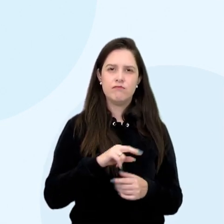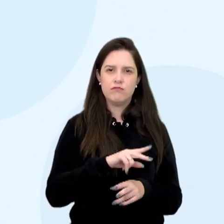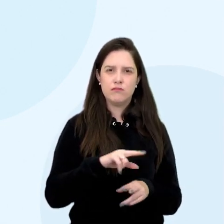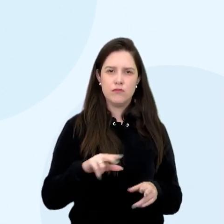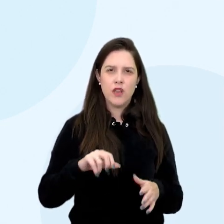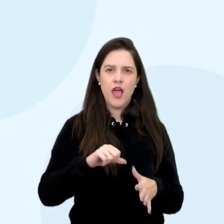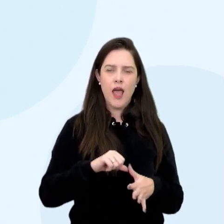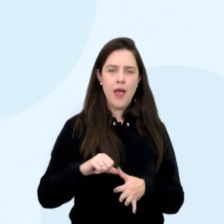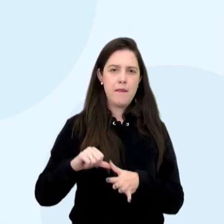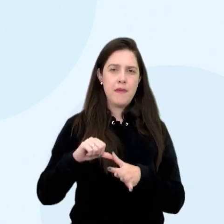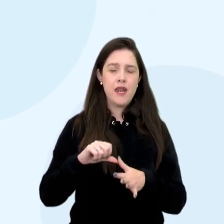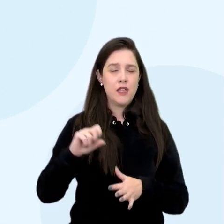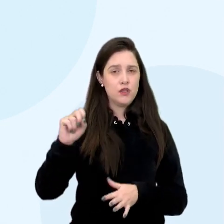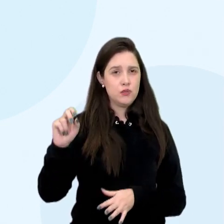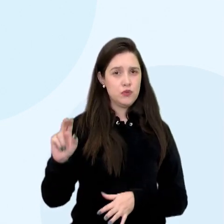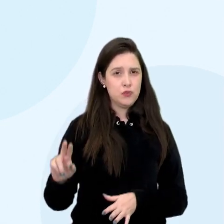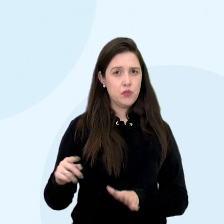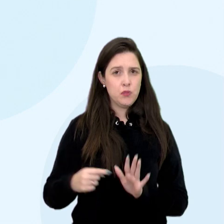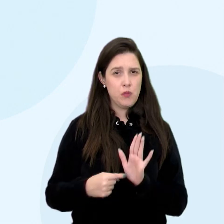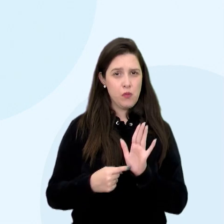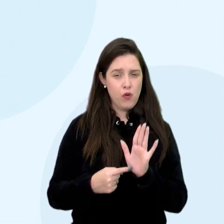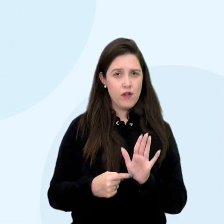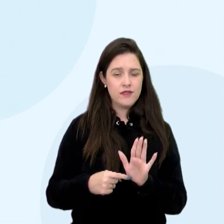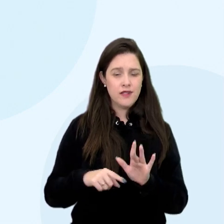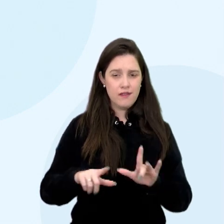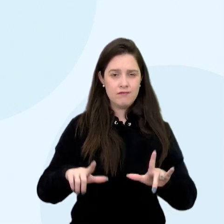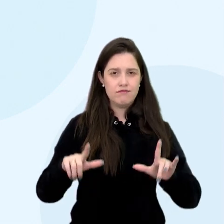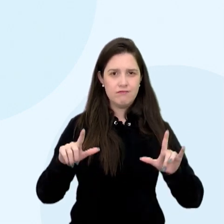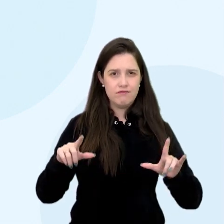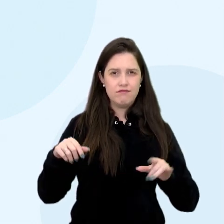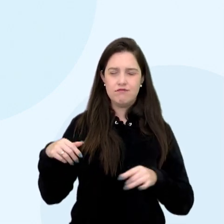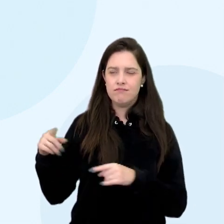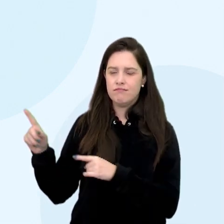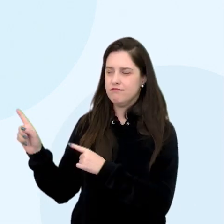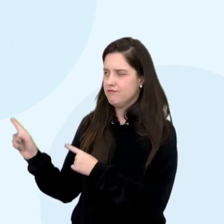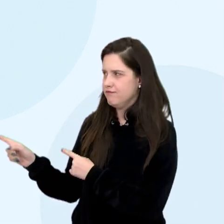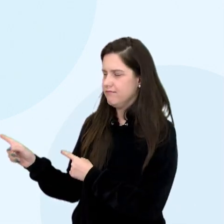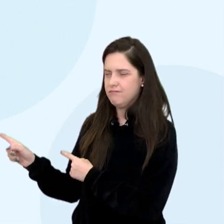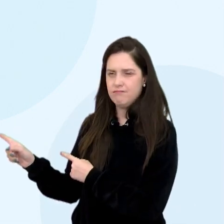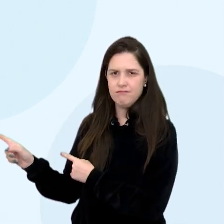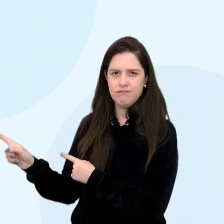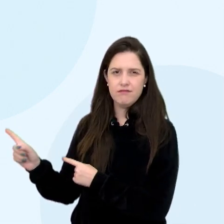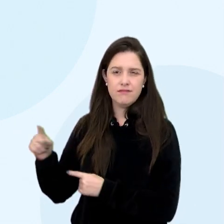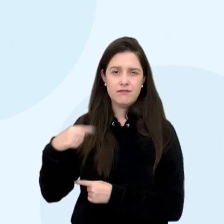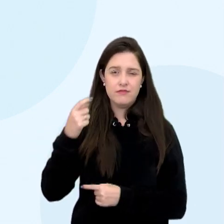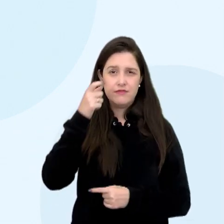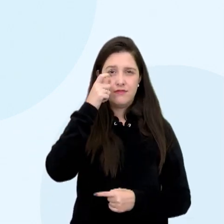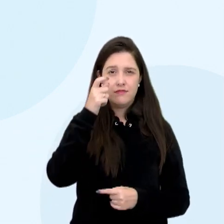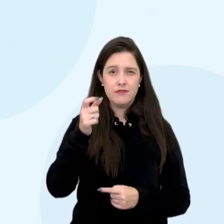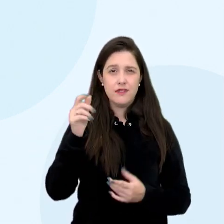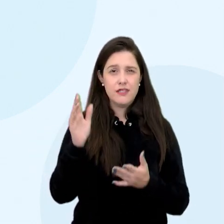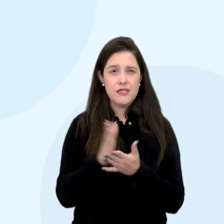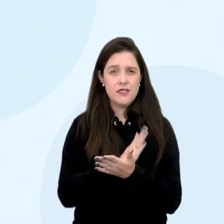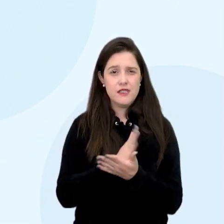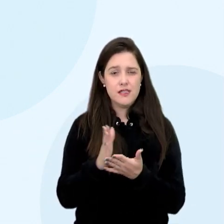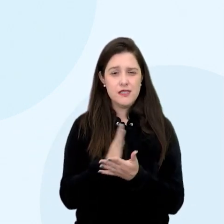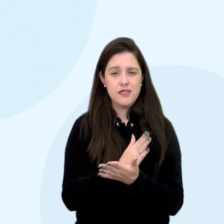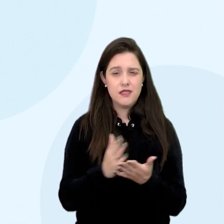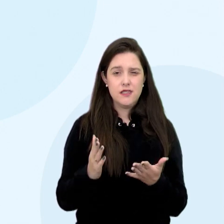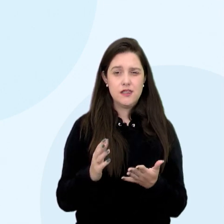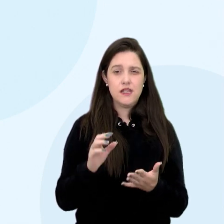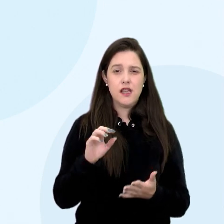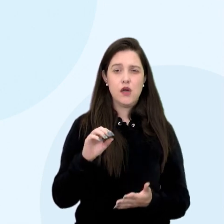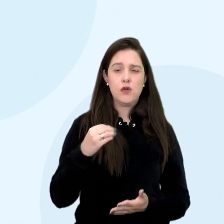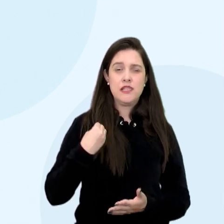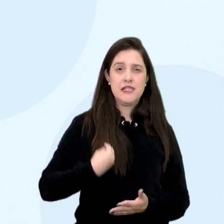Sul, como mostra, né, a imagem aí também, mas vejam que interessante aí, ó. Nós temos aí alguns seres